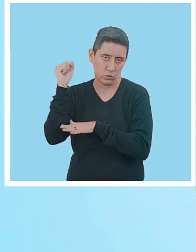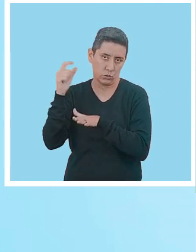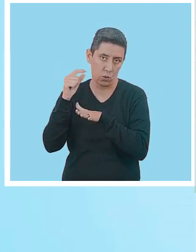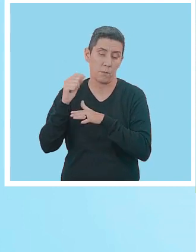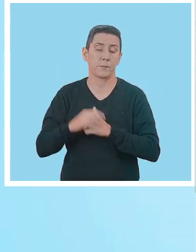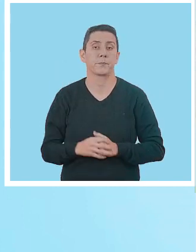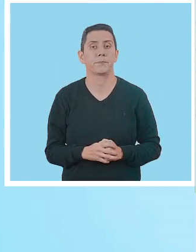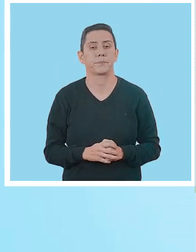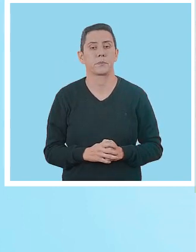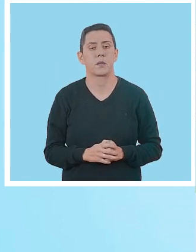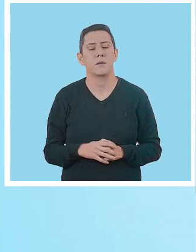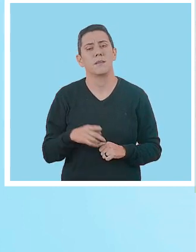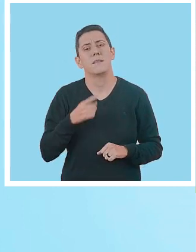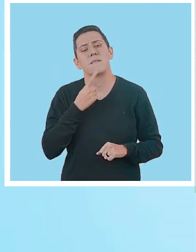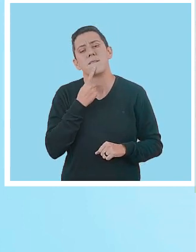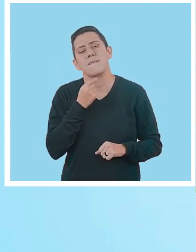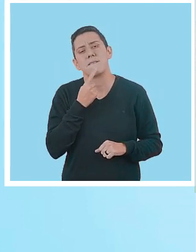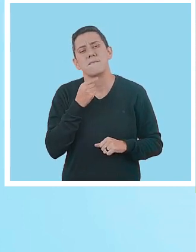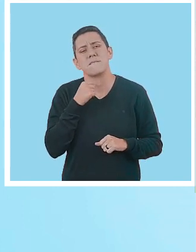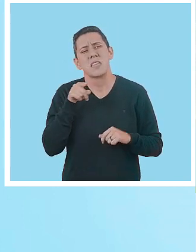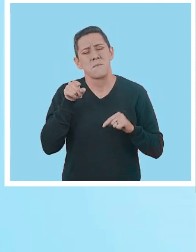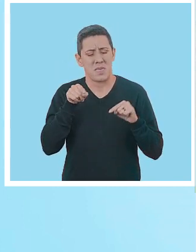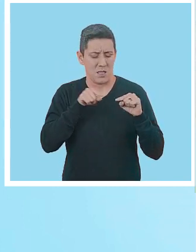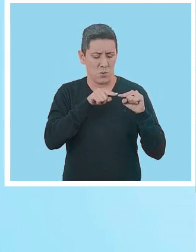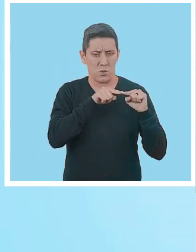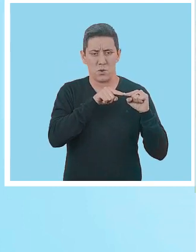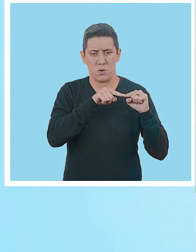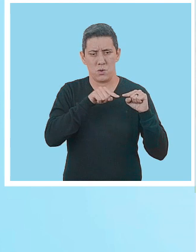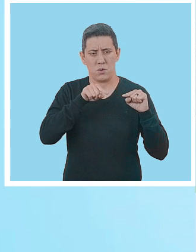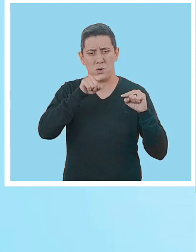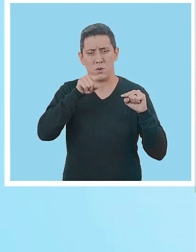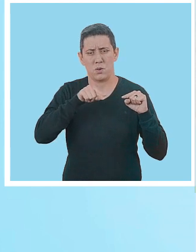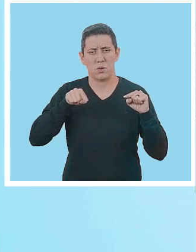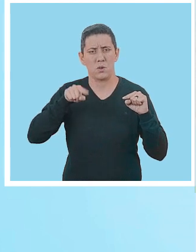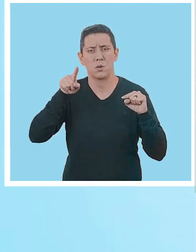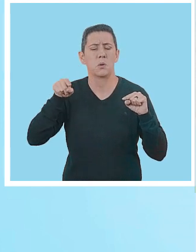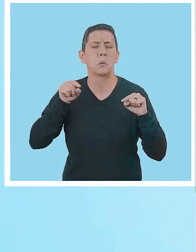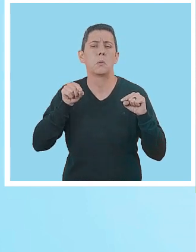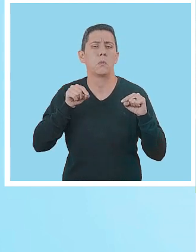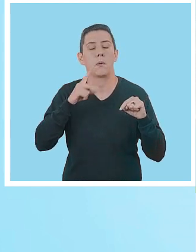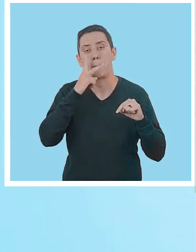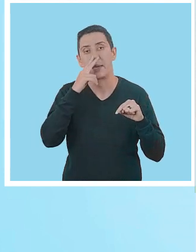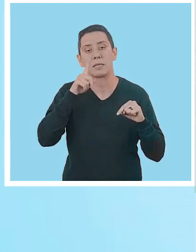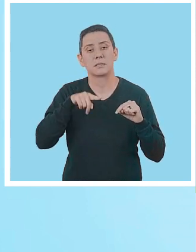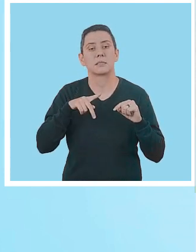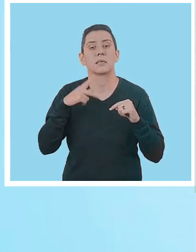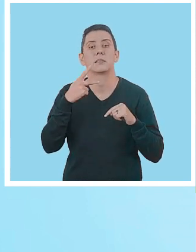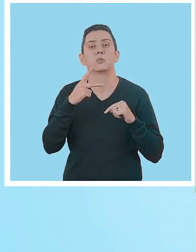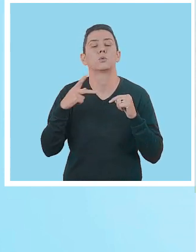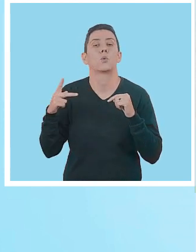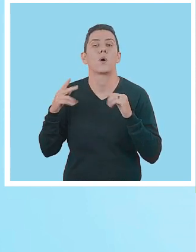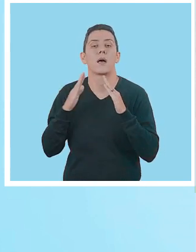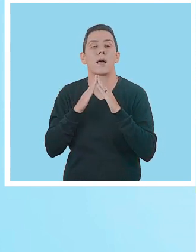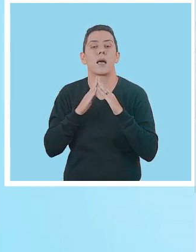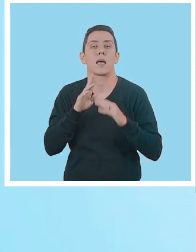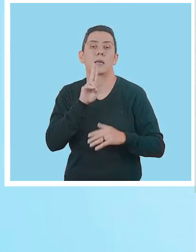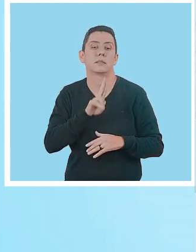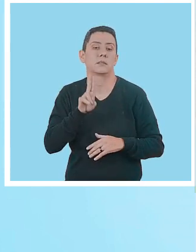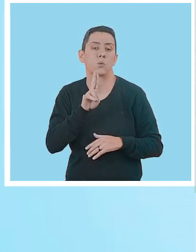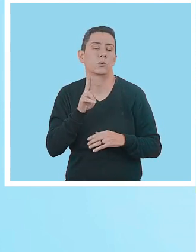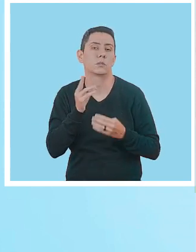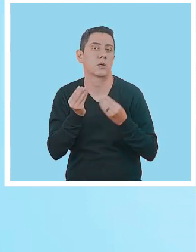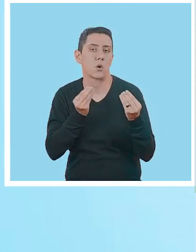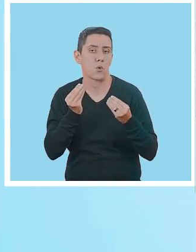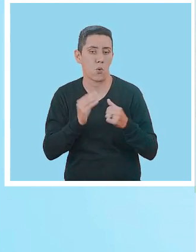né uma linha hipotética aí mas também de um consumo Residencial então durante a noite